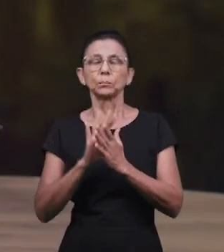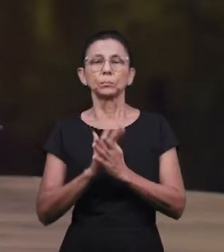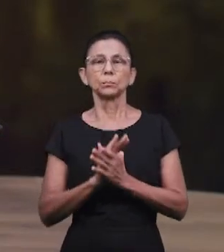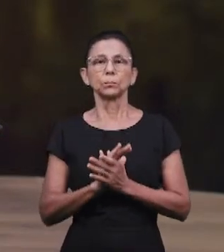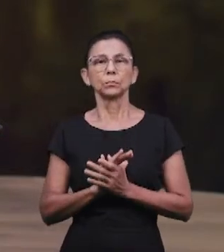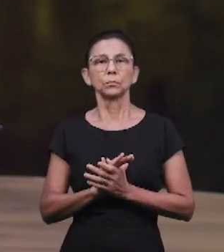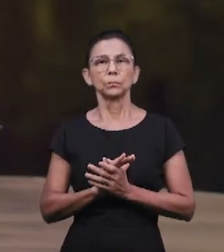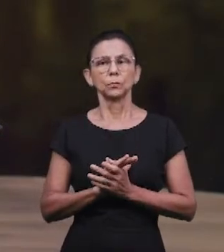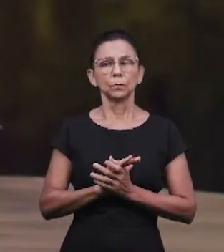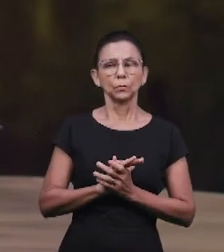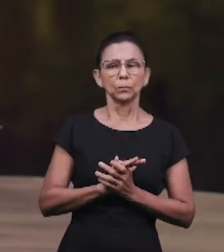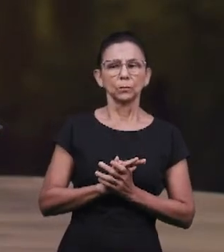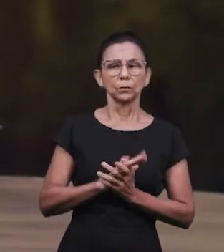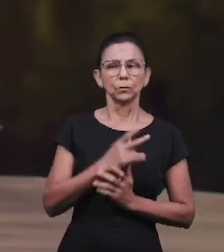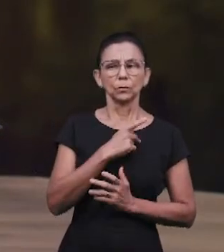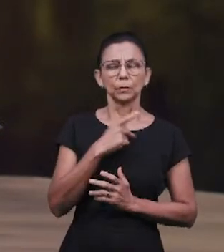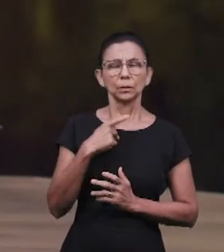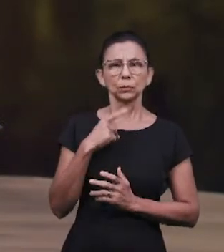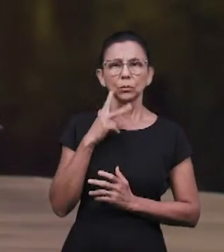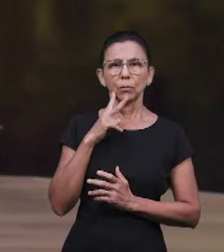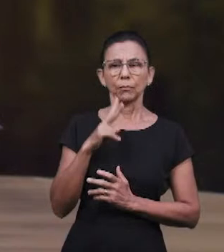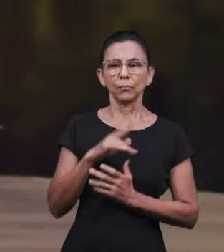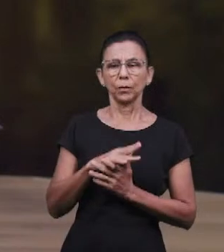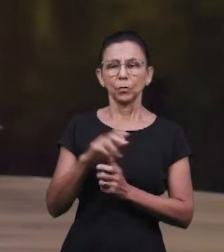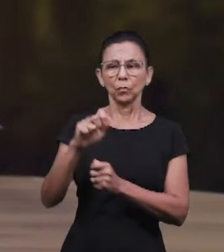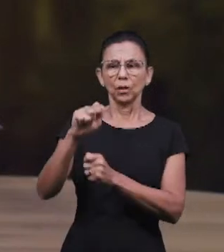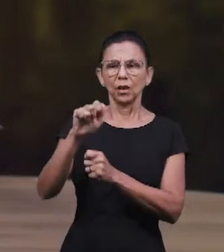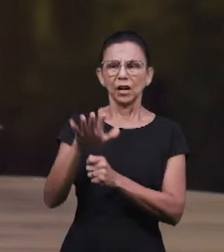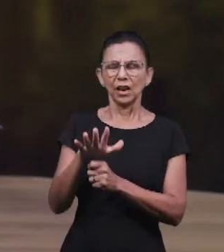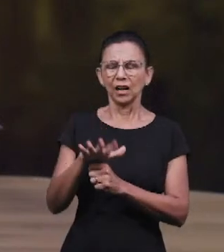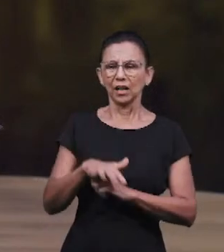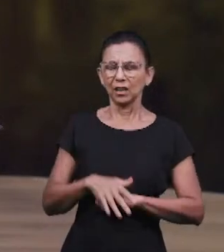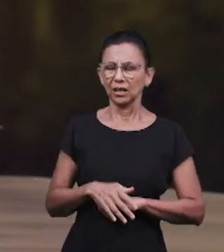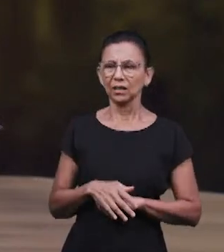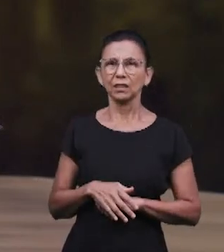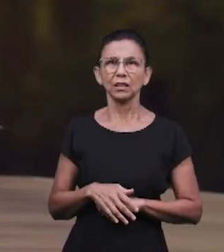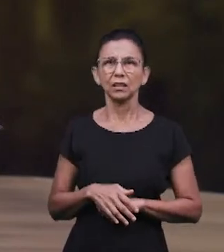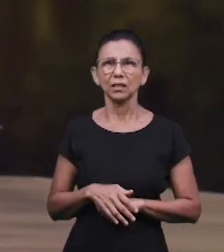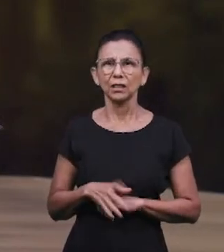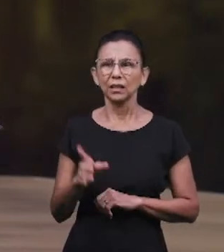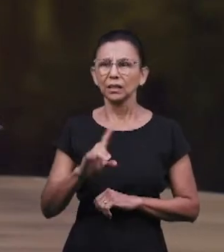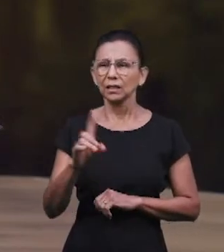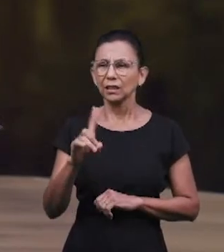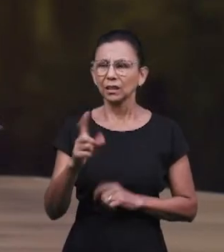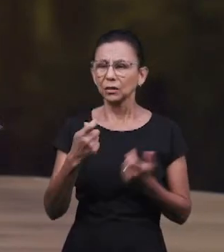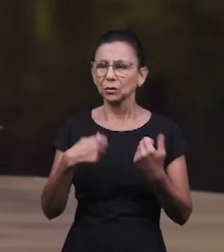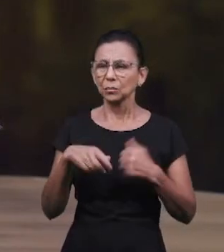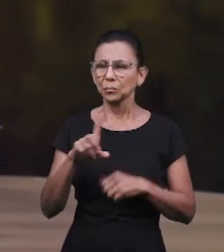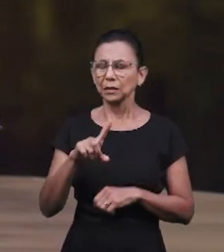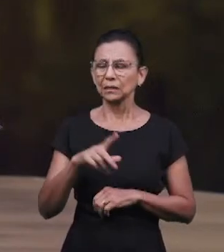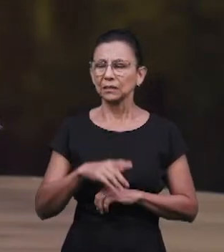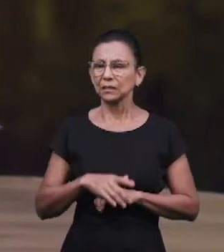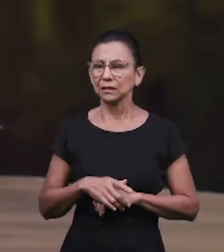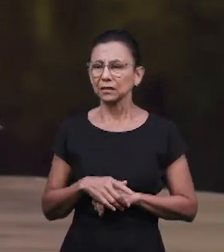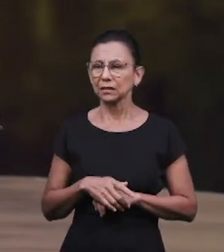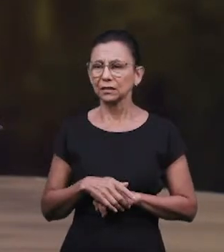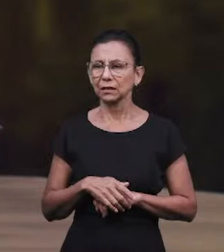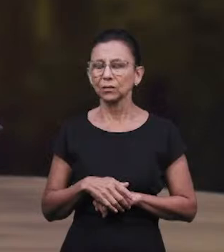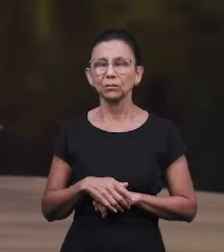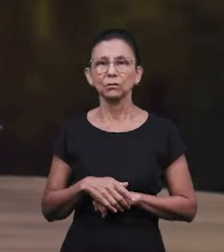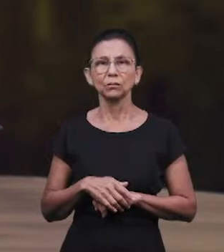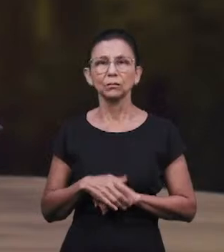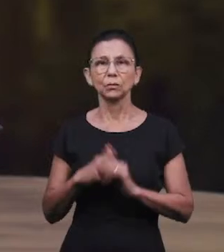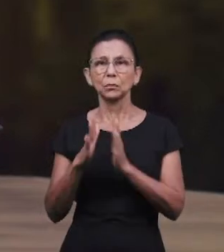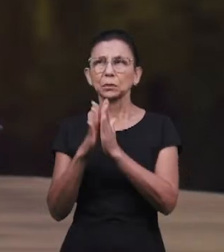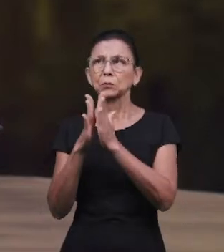para buscar a Deus, ele não gostou, disse: não, não é para ser assim,